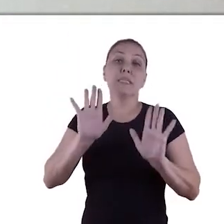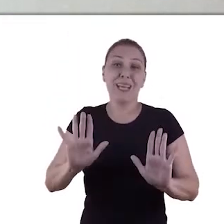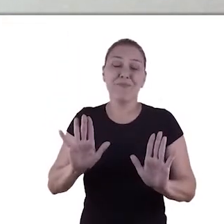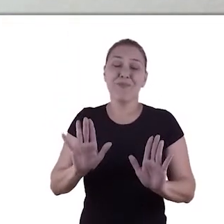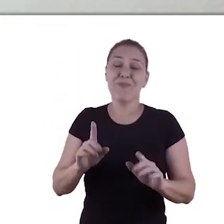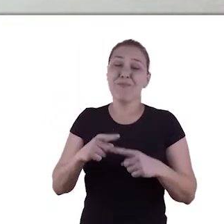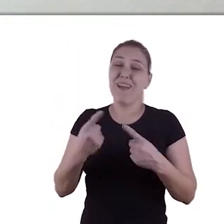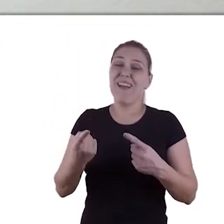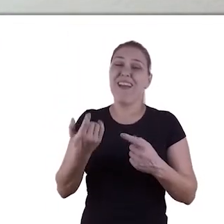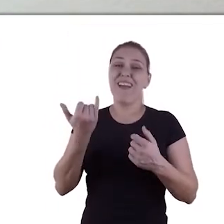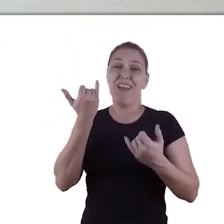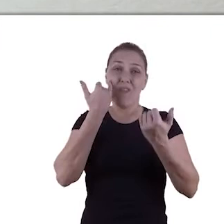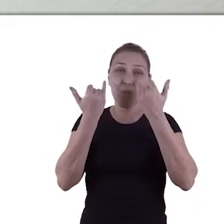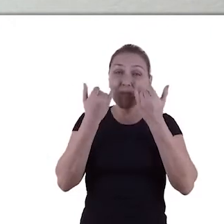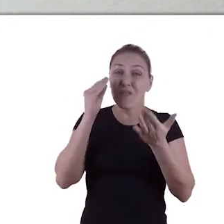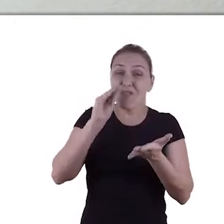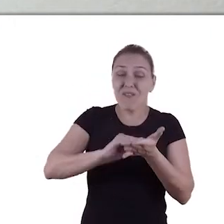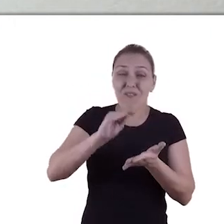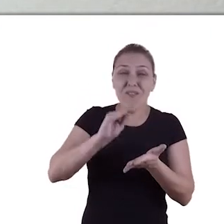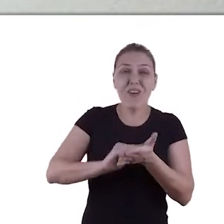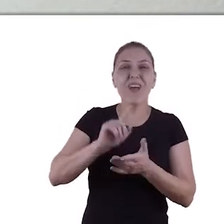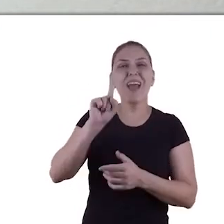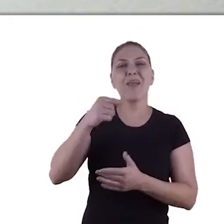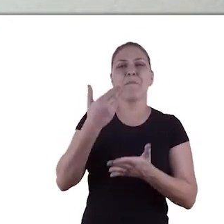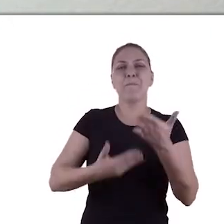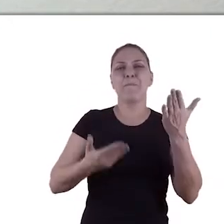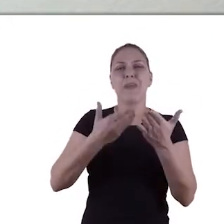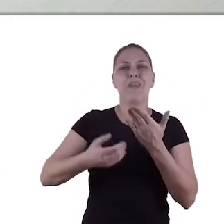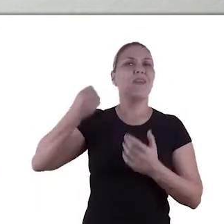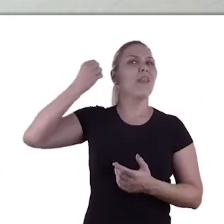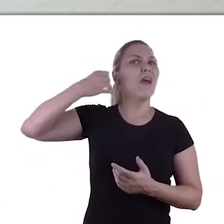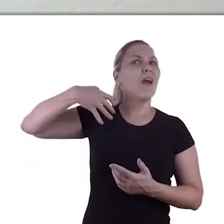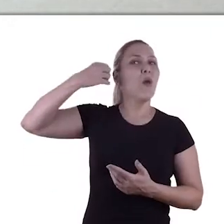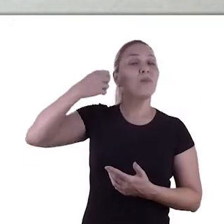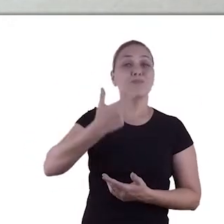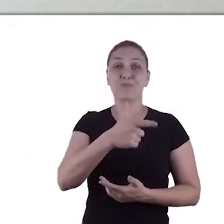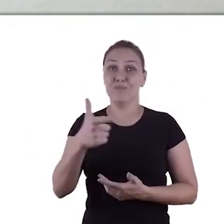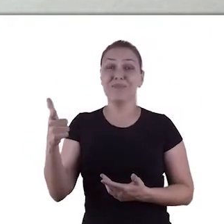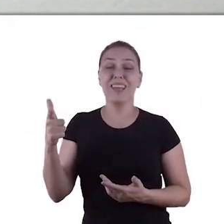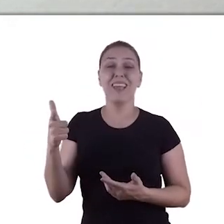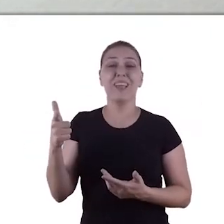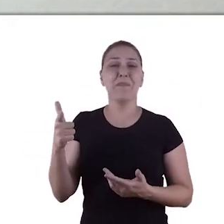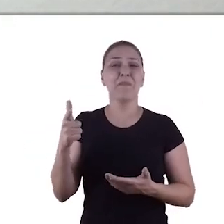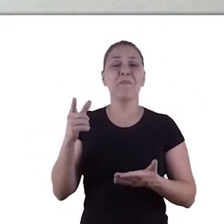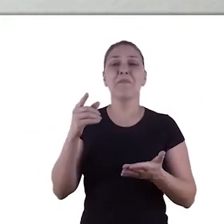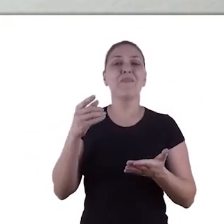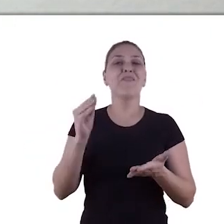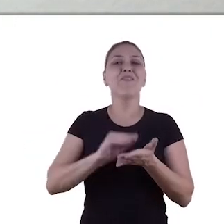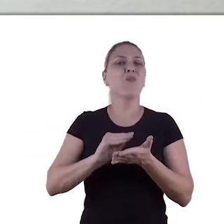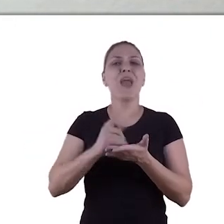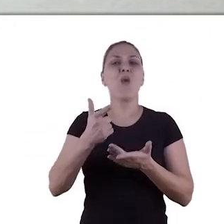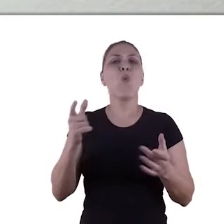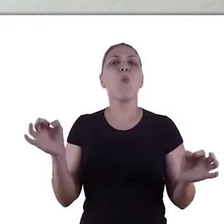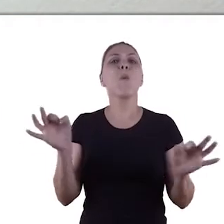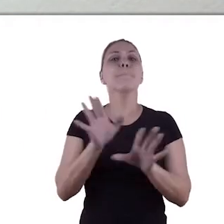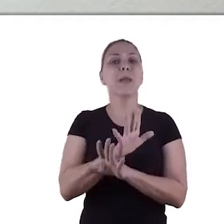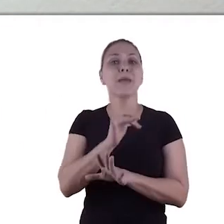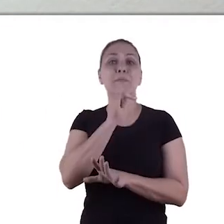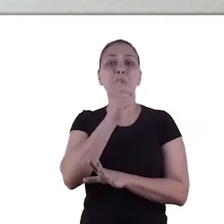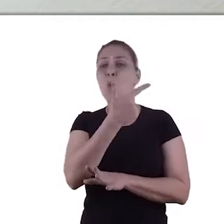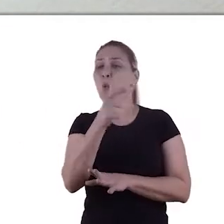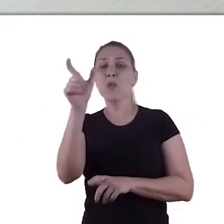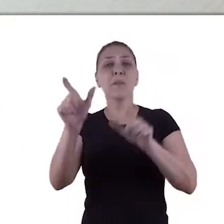muito grande não ter audiodescrição, porque a gente não tem a informação de forma integral, como